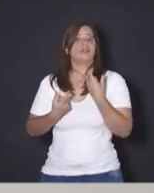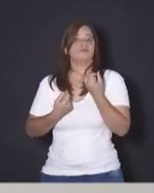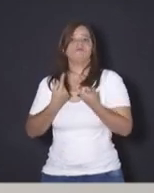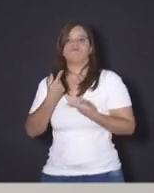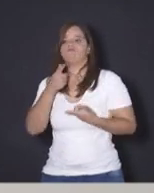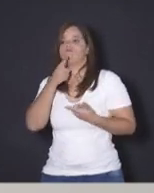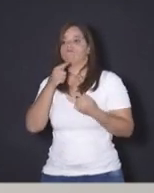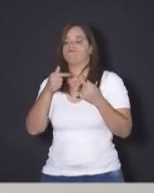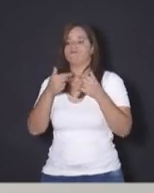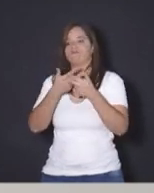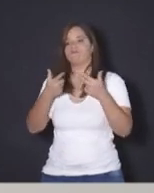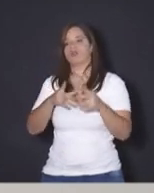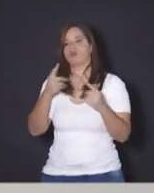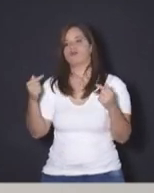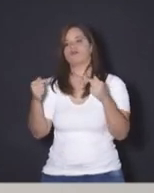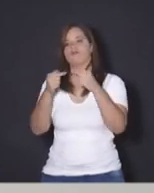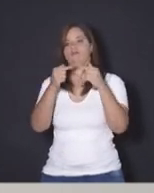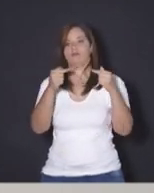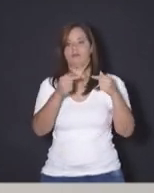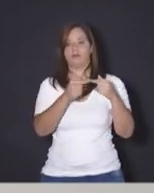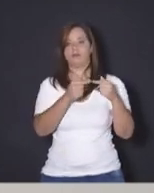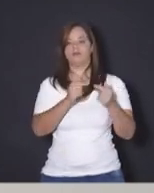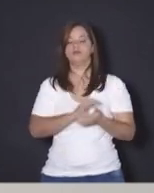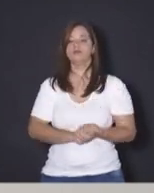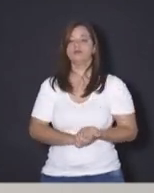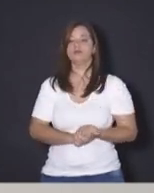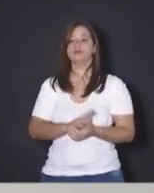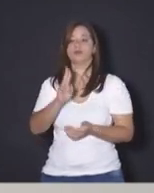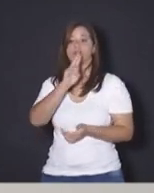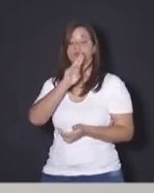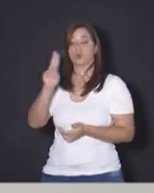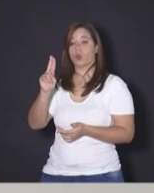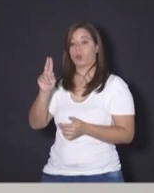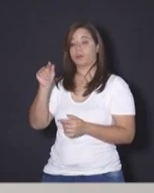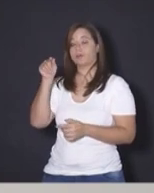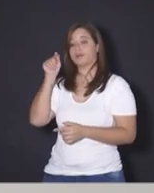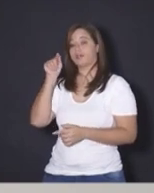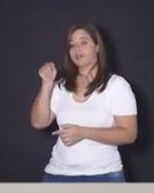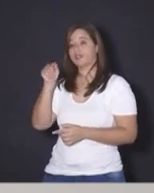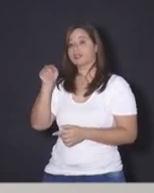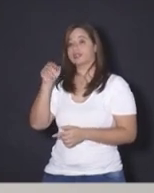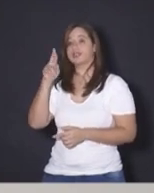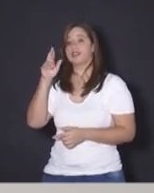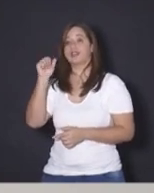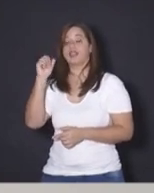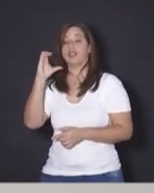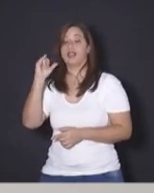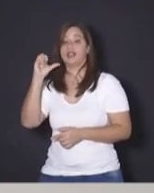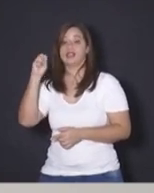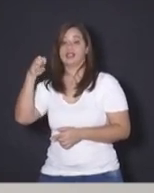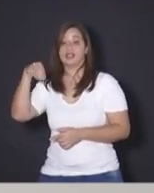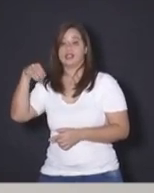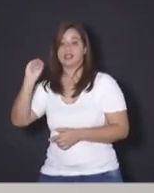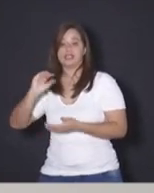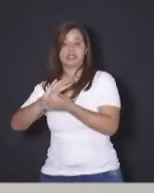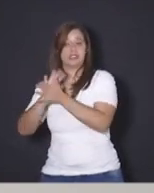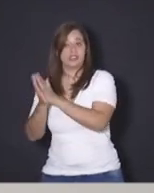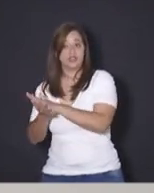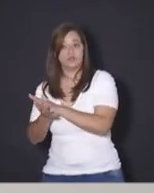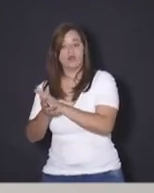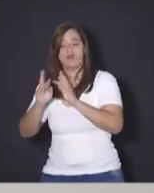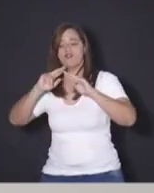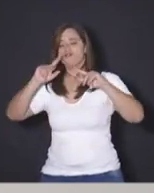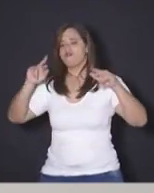comum em nome desse e racismo vários crimes